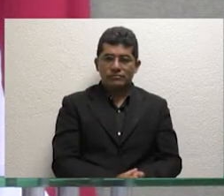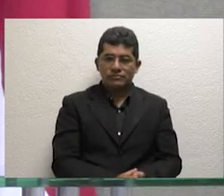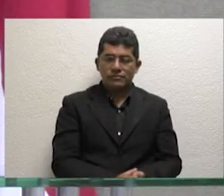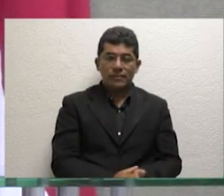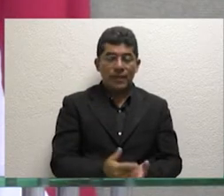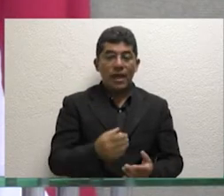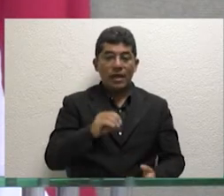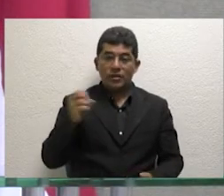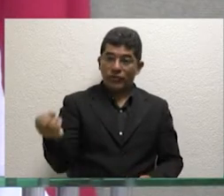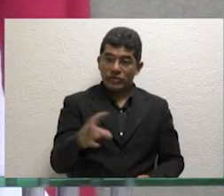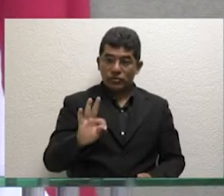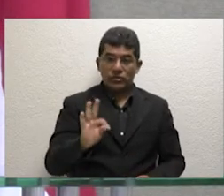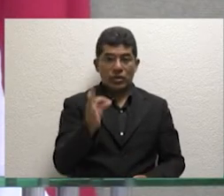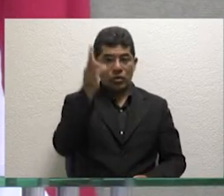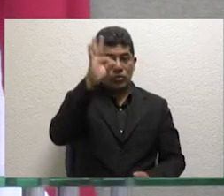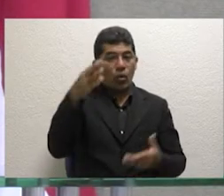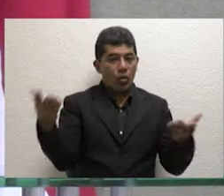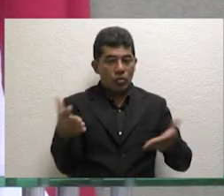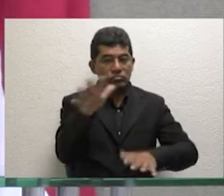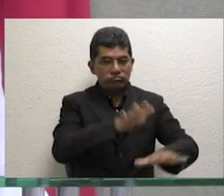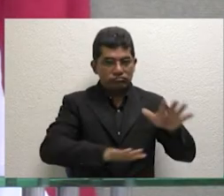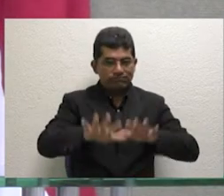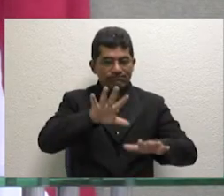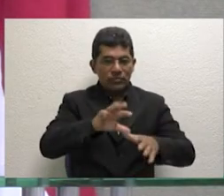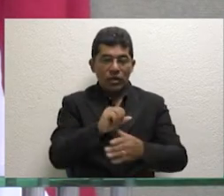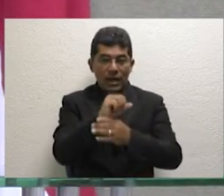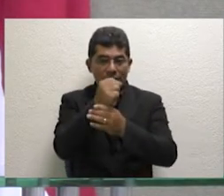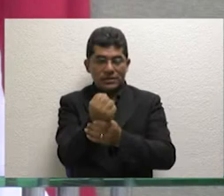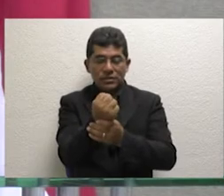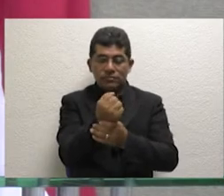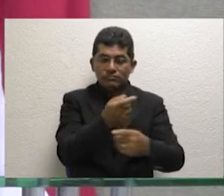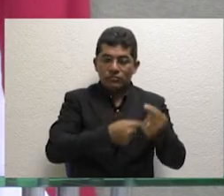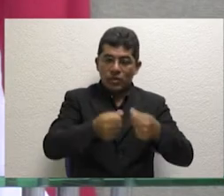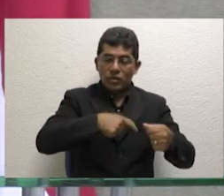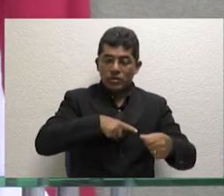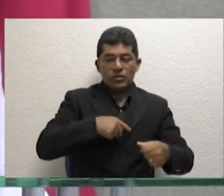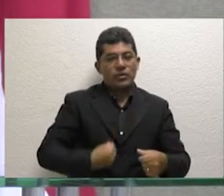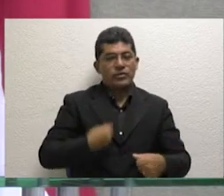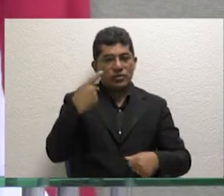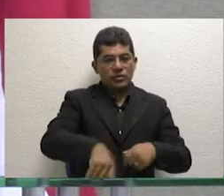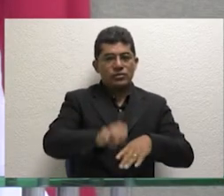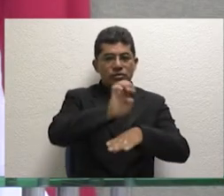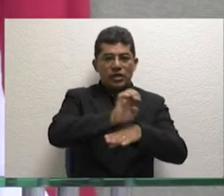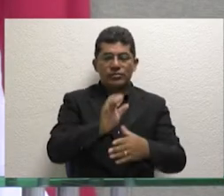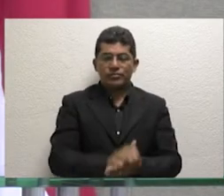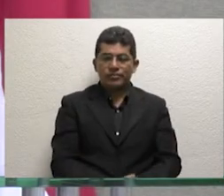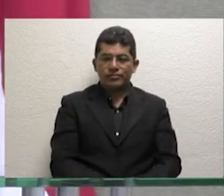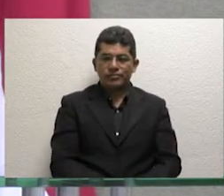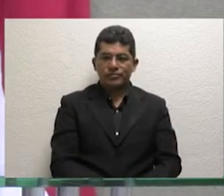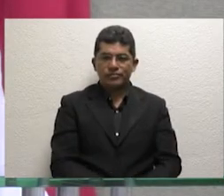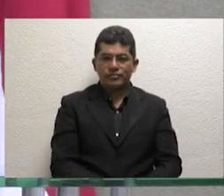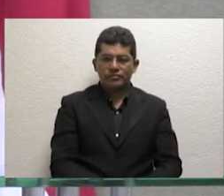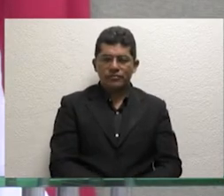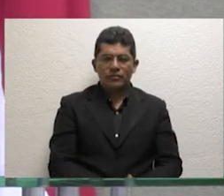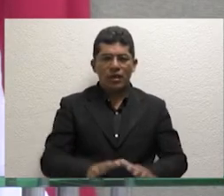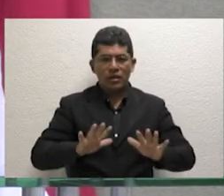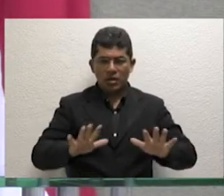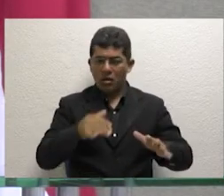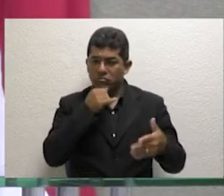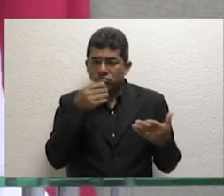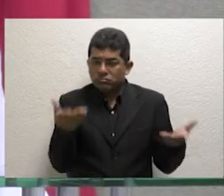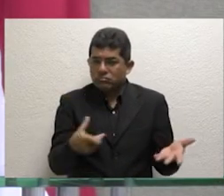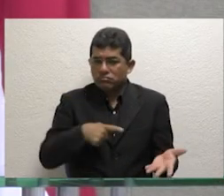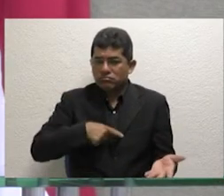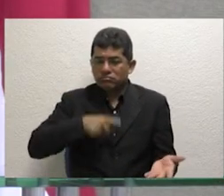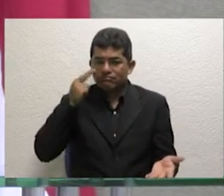tecnológica coloca em risco a sustentação socioeconômica que nós temos no nosso estado não fosse isso nós